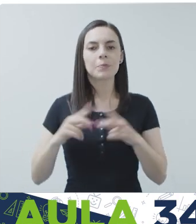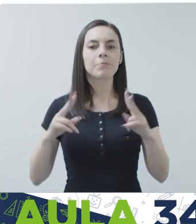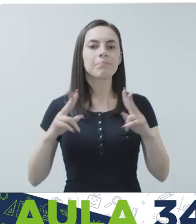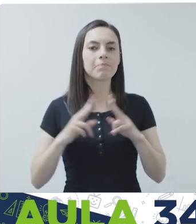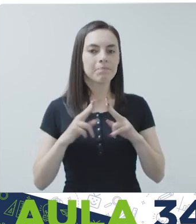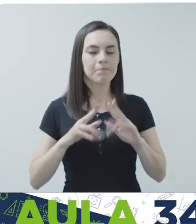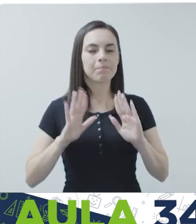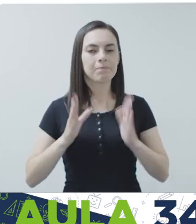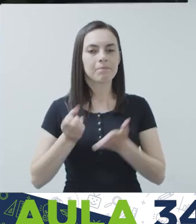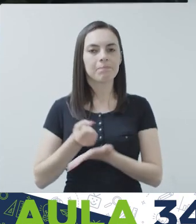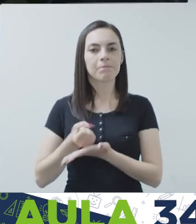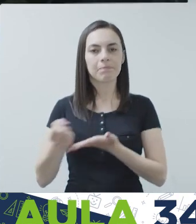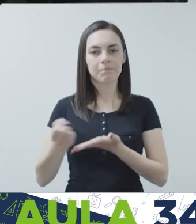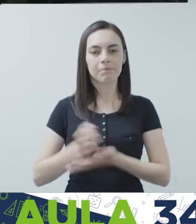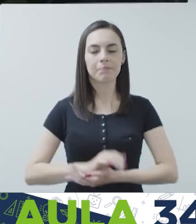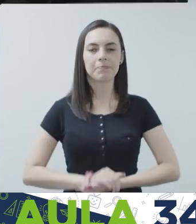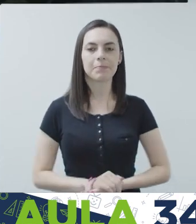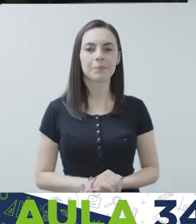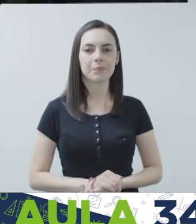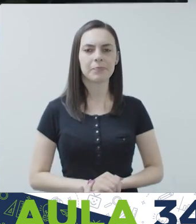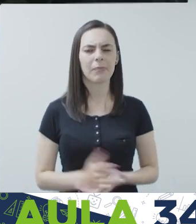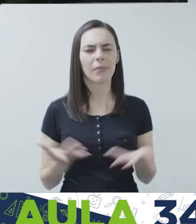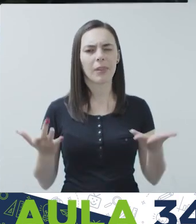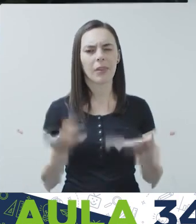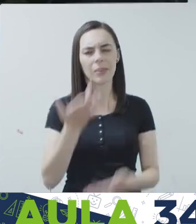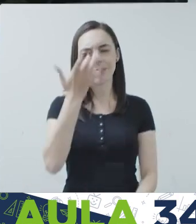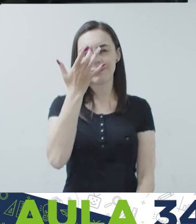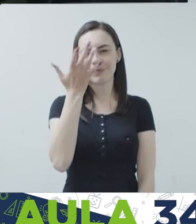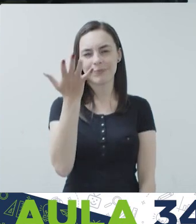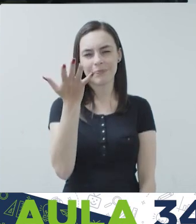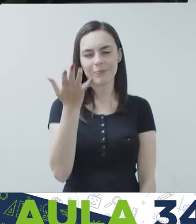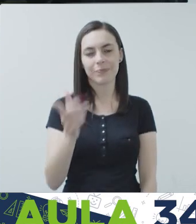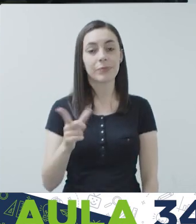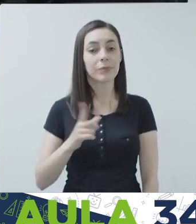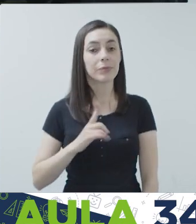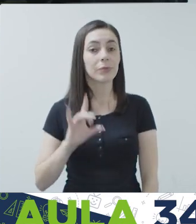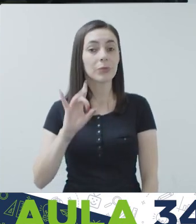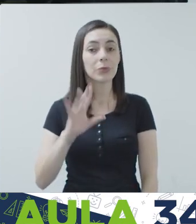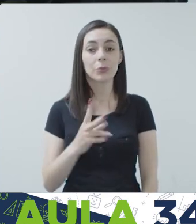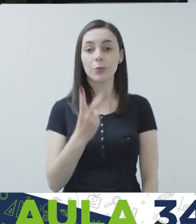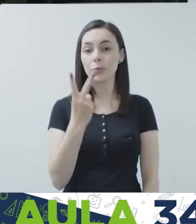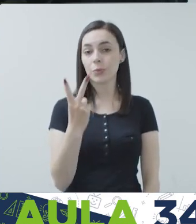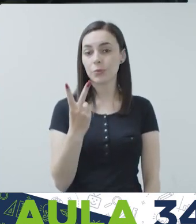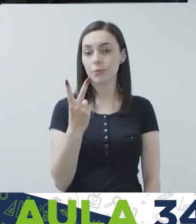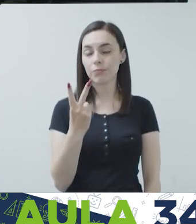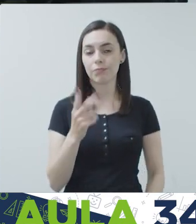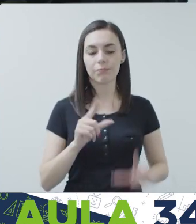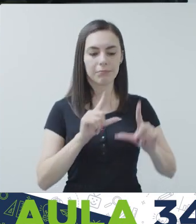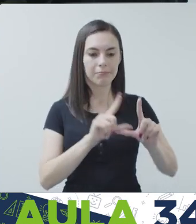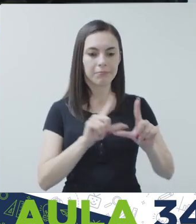o par. Agora ficou fácil, nós temos só duas cartinhas lá.